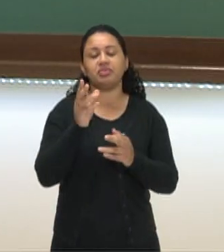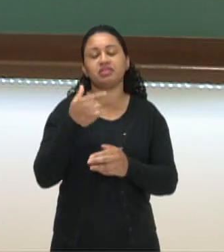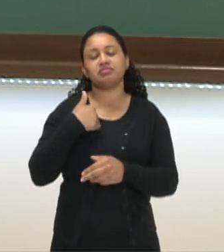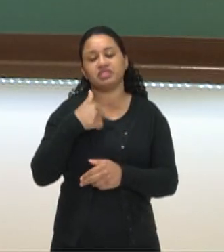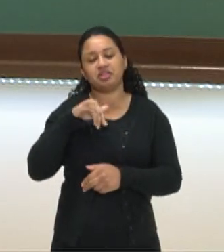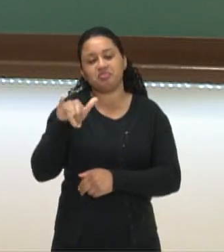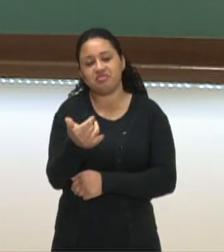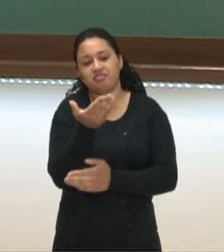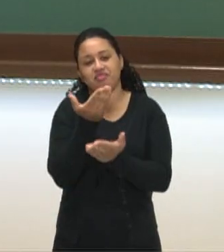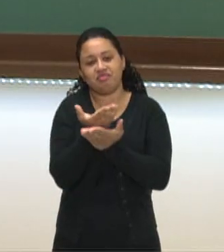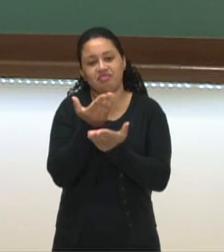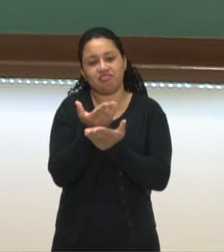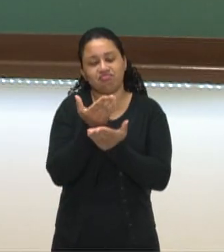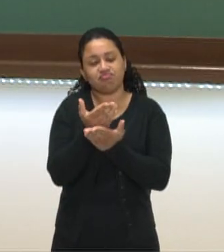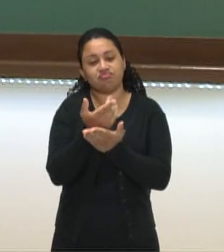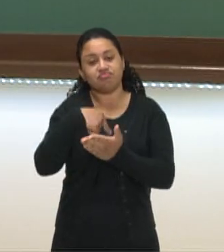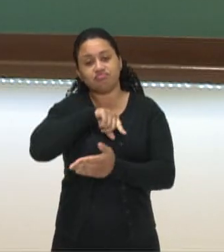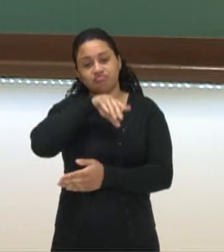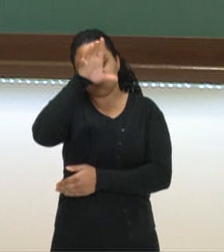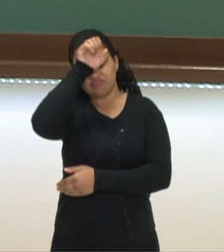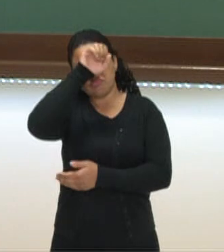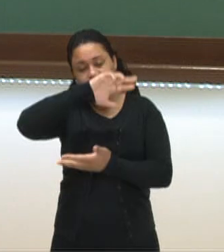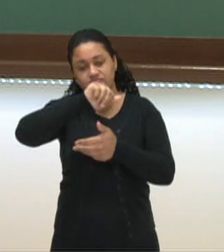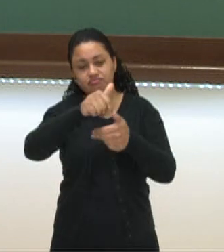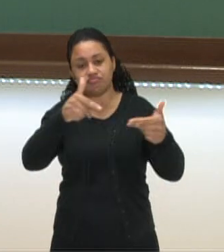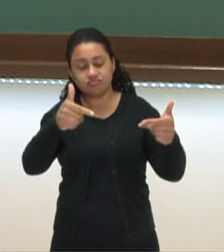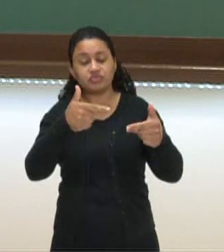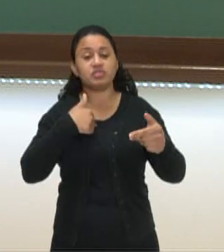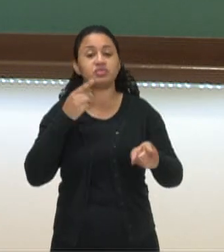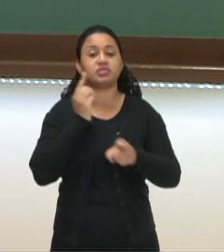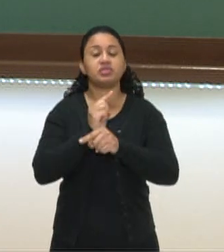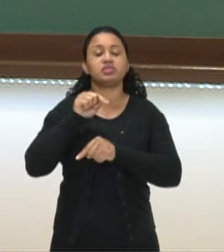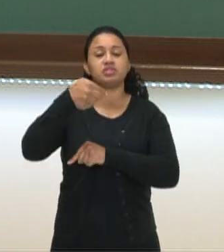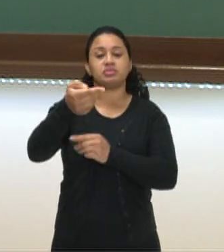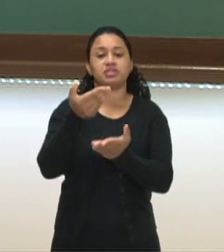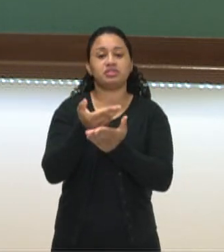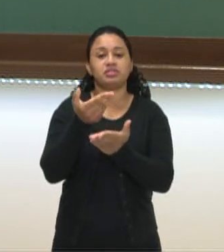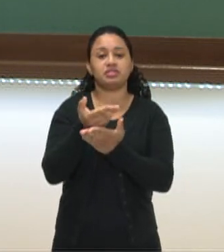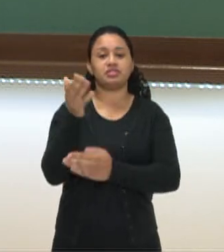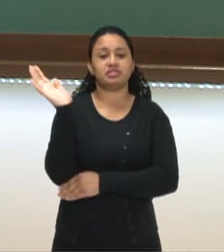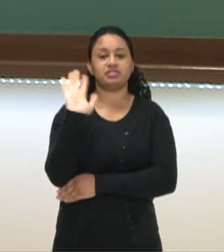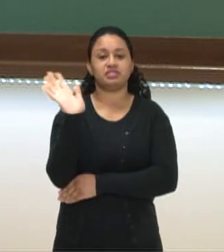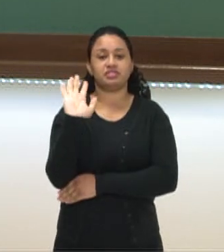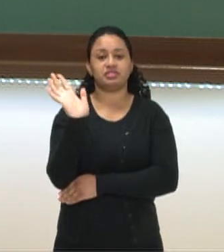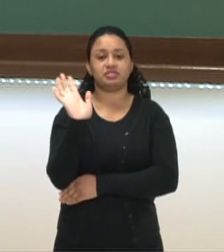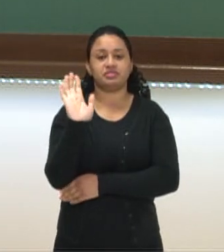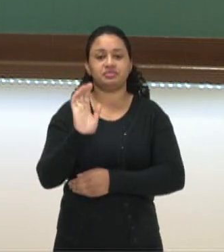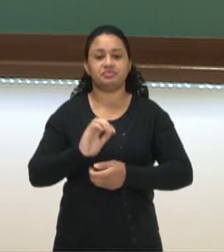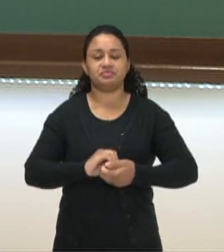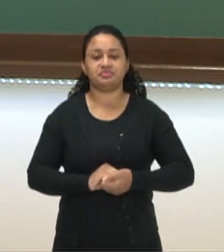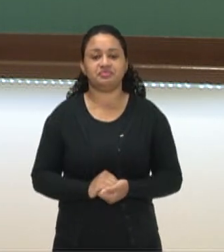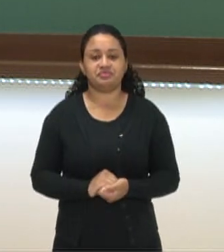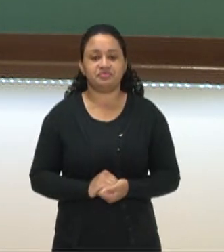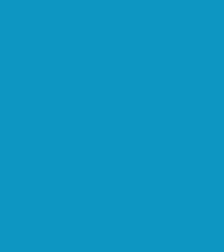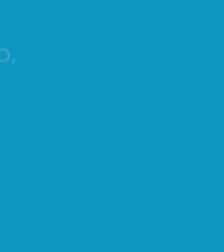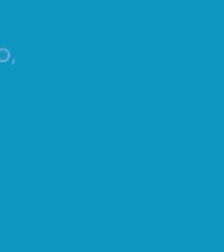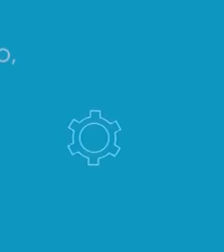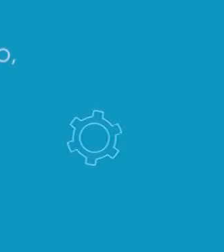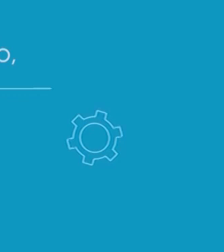sido bastante proveitosa, que nós tenhamos aprendido bastante coisa hoje e nos encontramos na próxima aula. Até, pessoal. Tudo de bom. Tchau, tchau.